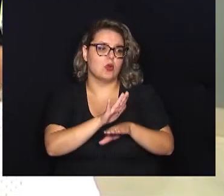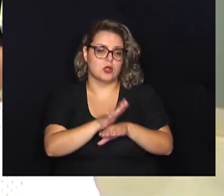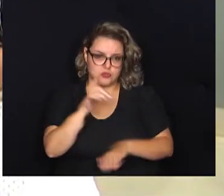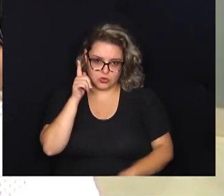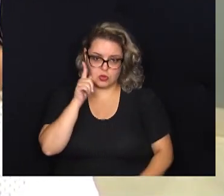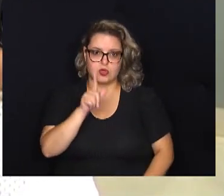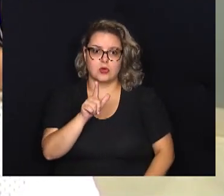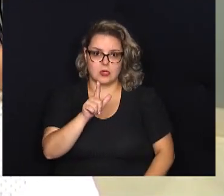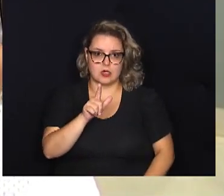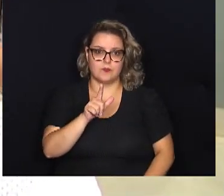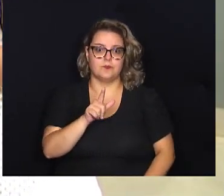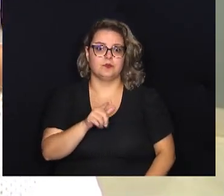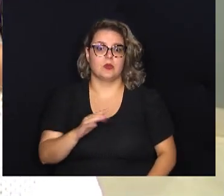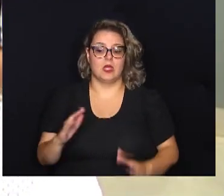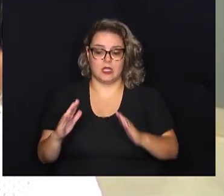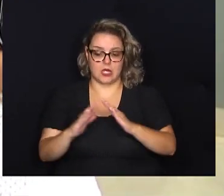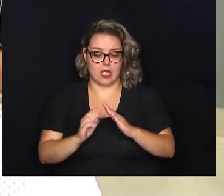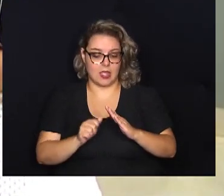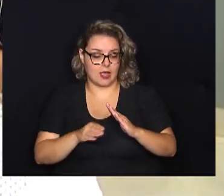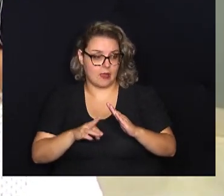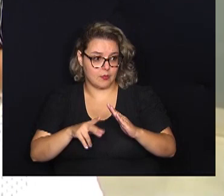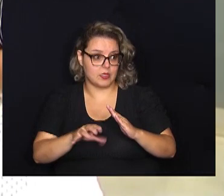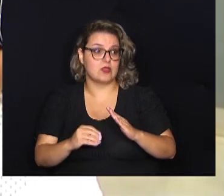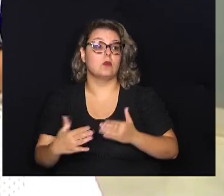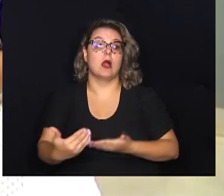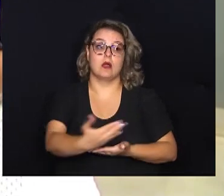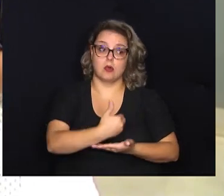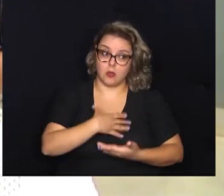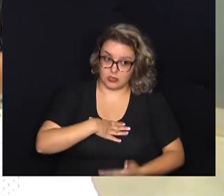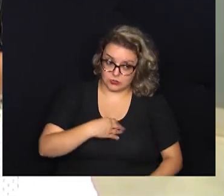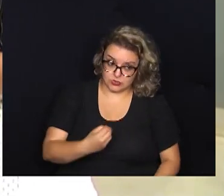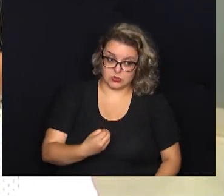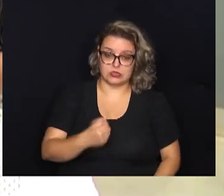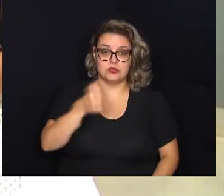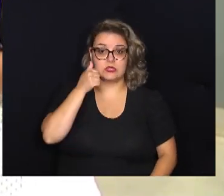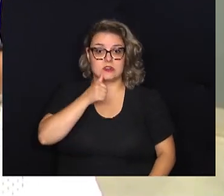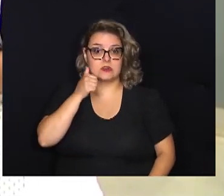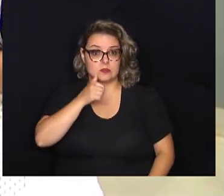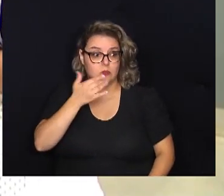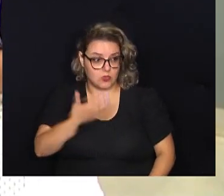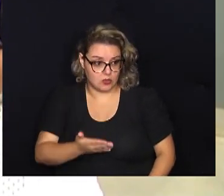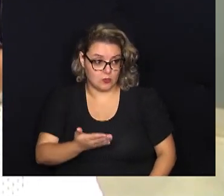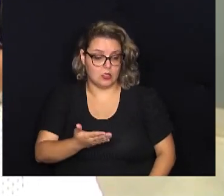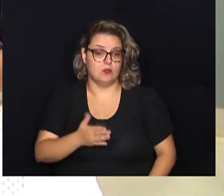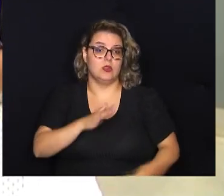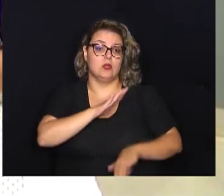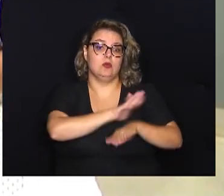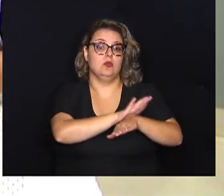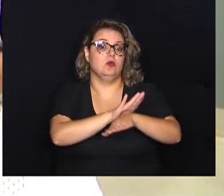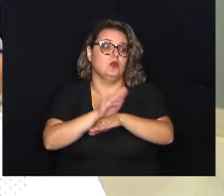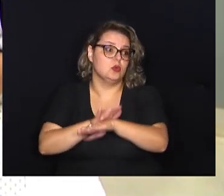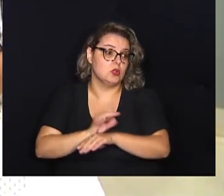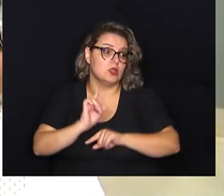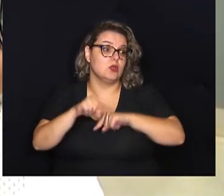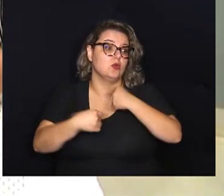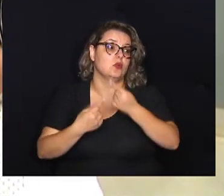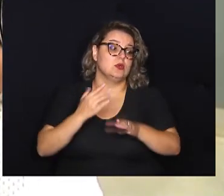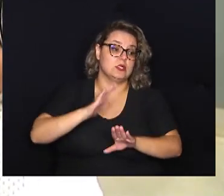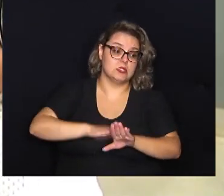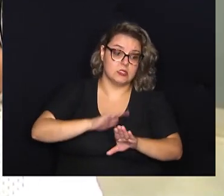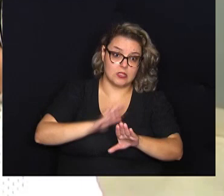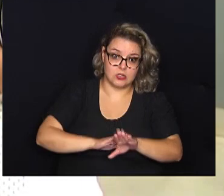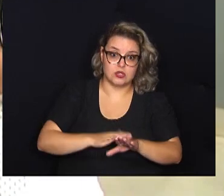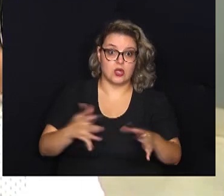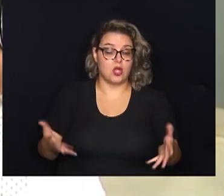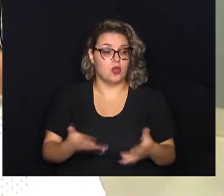Essa casa de abrigo das mulheres também acolhe os filhos, né, dessas mulheres, e com esse auxílio, com outras atividades de promoção